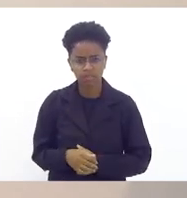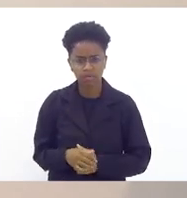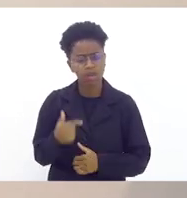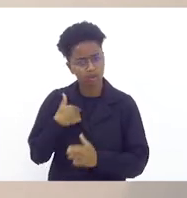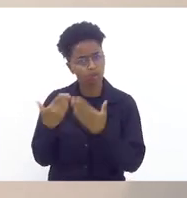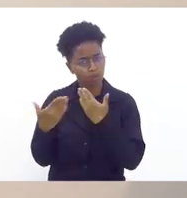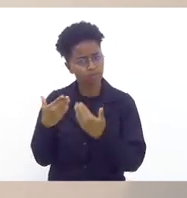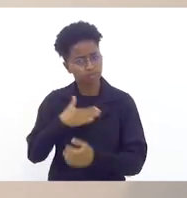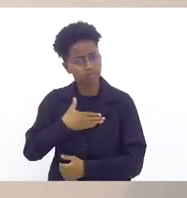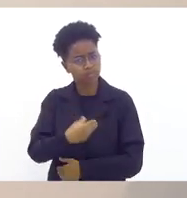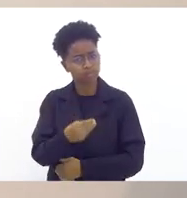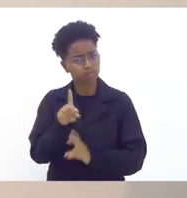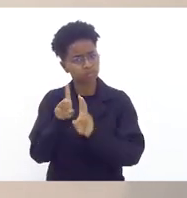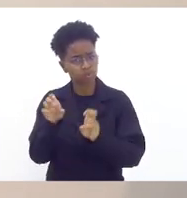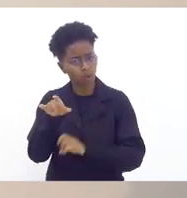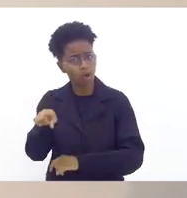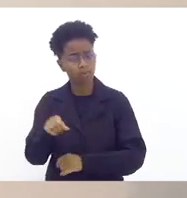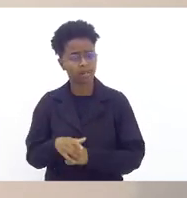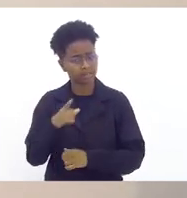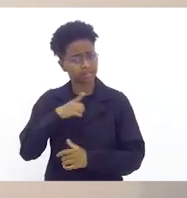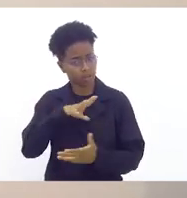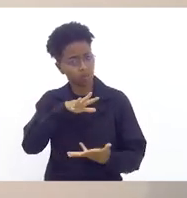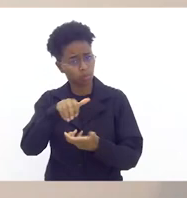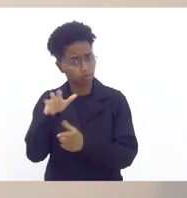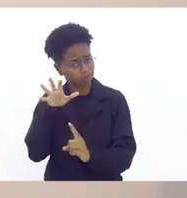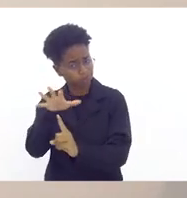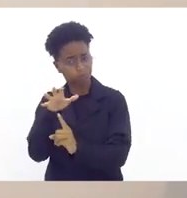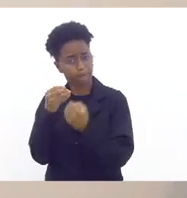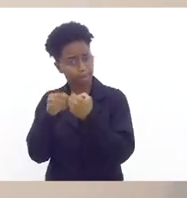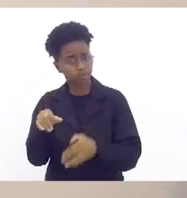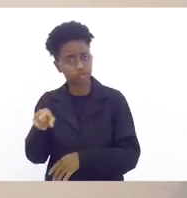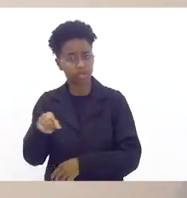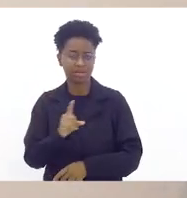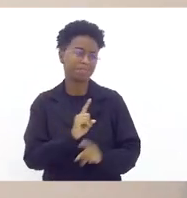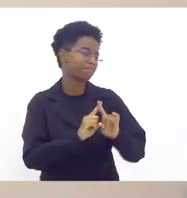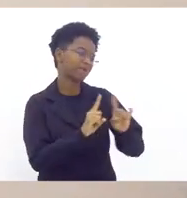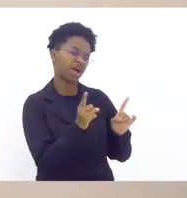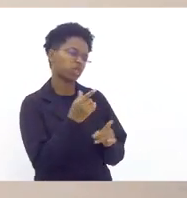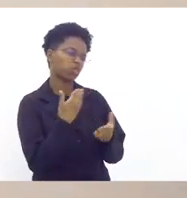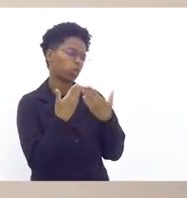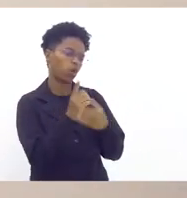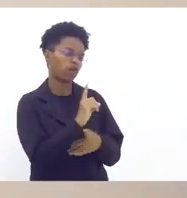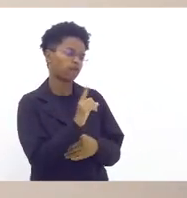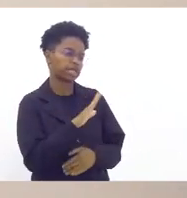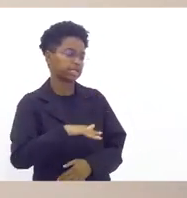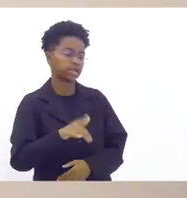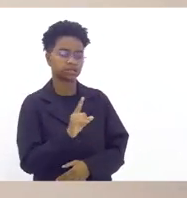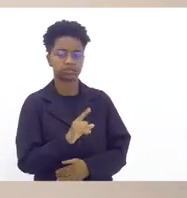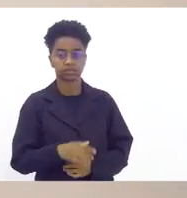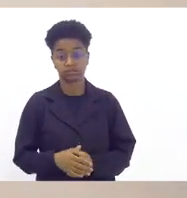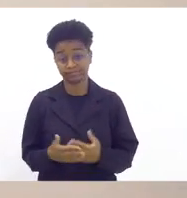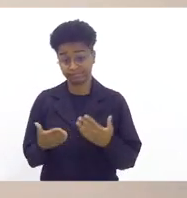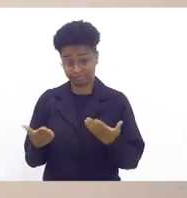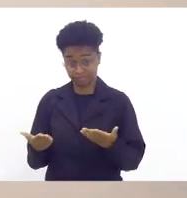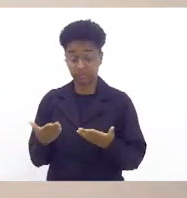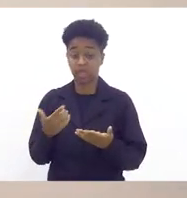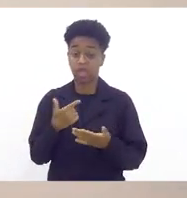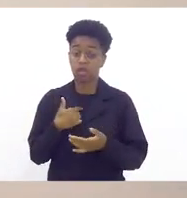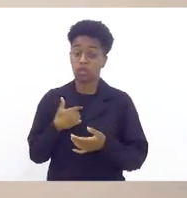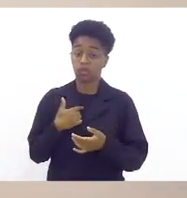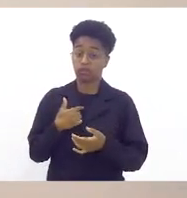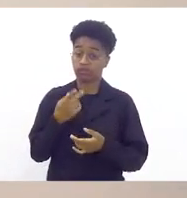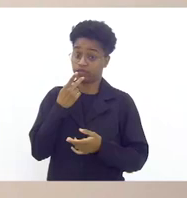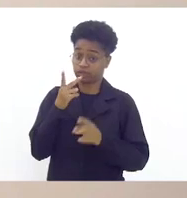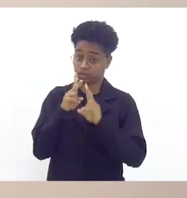com o filho sobre isso, isso está no mundo, ele vai ser afetado. Não, mas isso não se conversa com criança. Enfim, aí deixou eu voltar para a segunda escola.